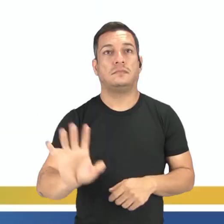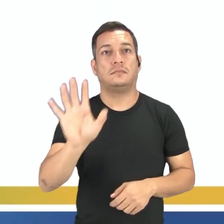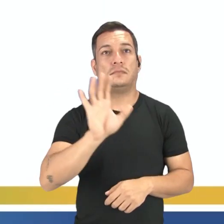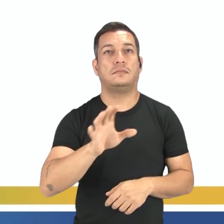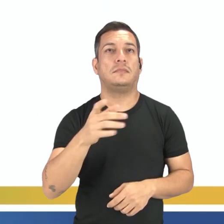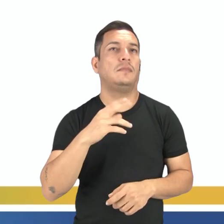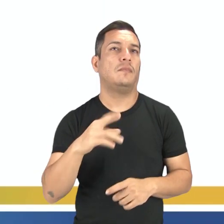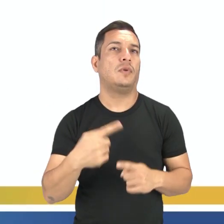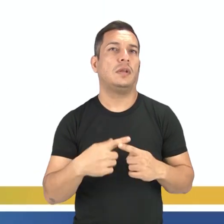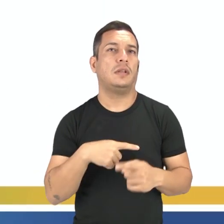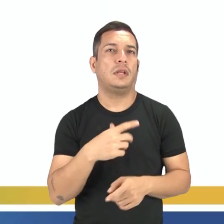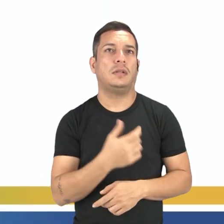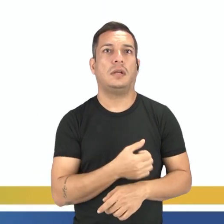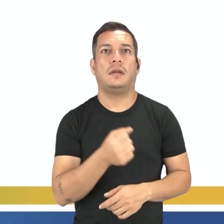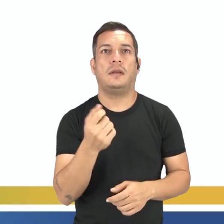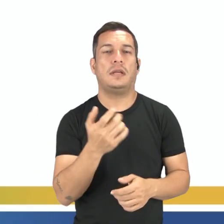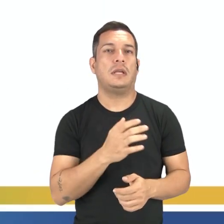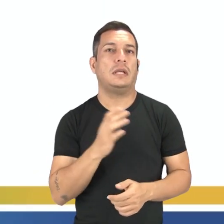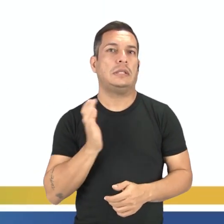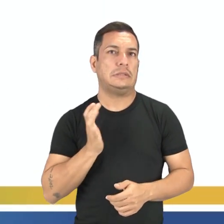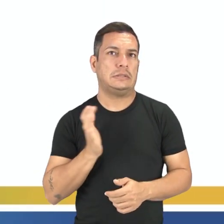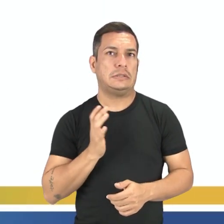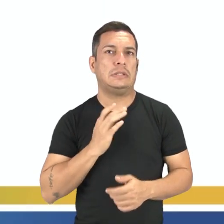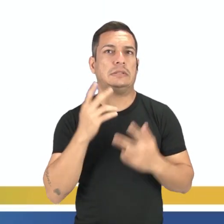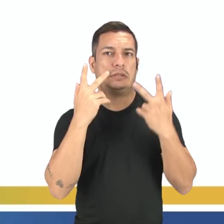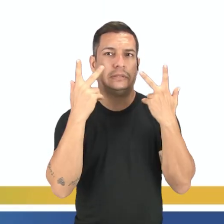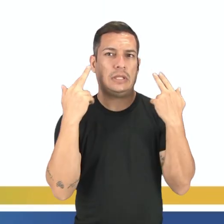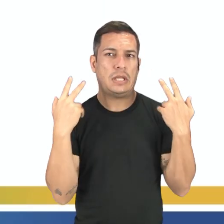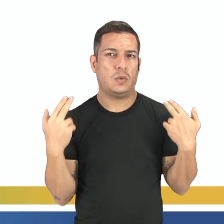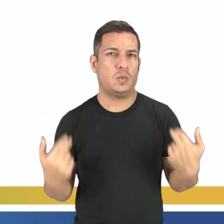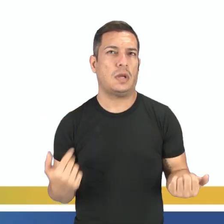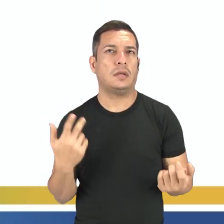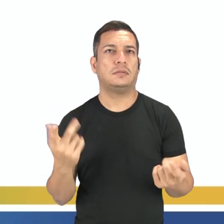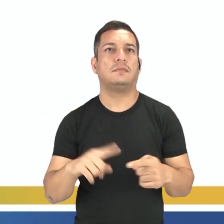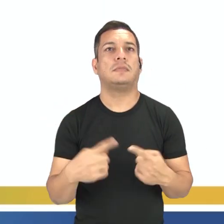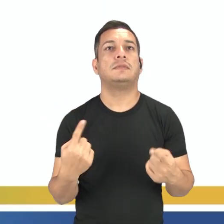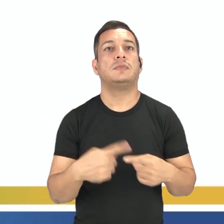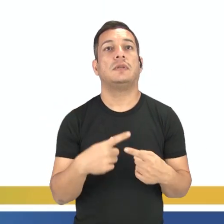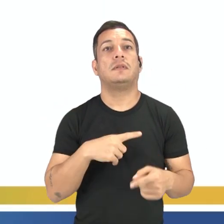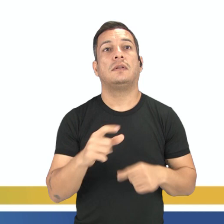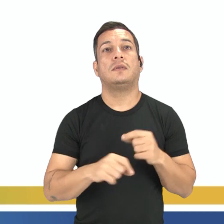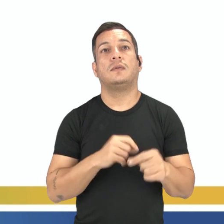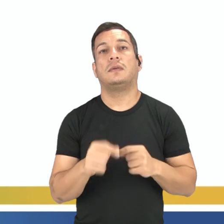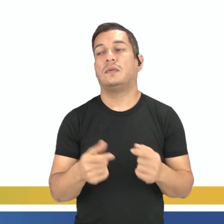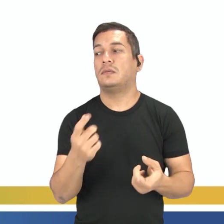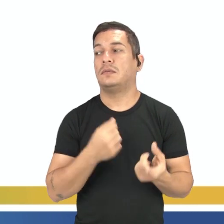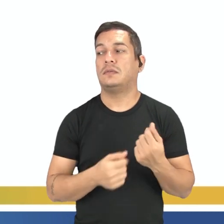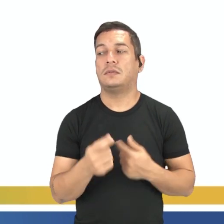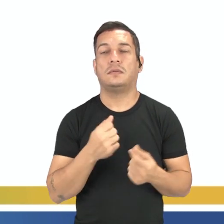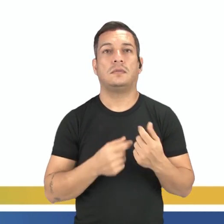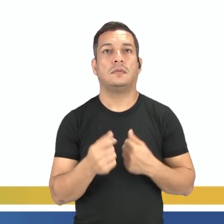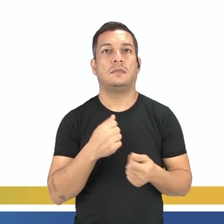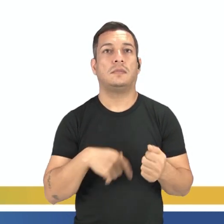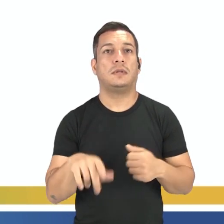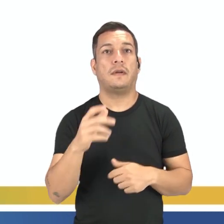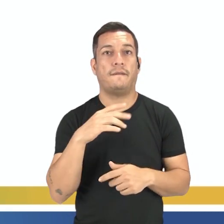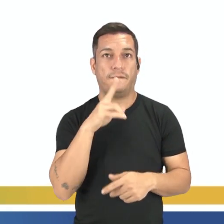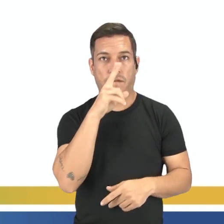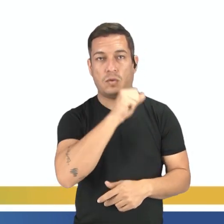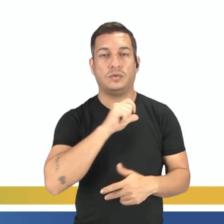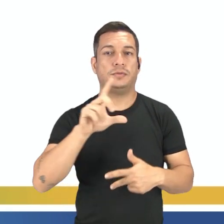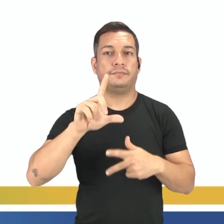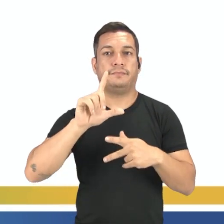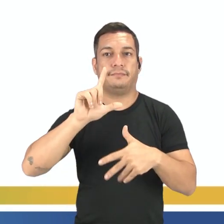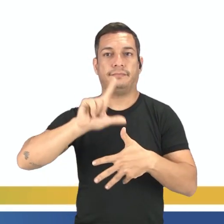Não apenas porque possui inúmeras riquezas naturais, mas porque tem uma economia forte na América Latina